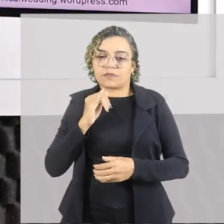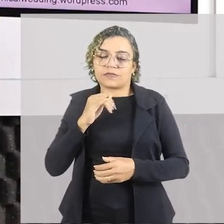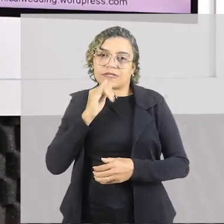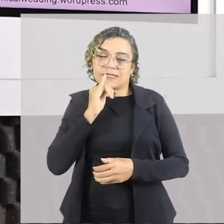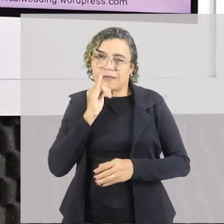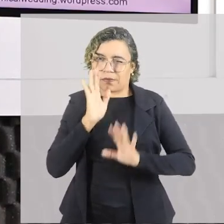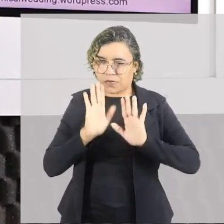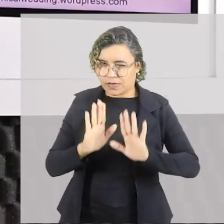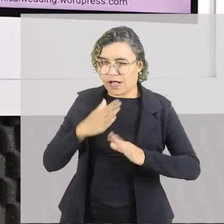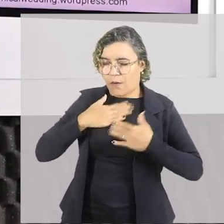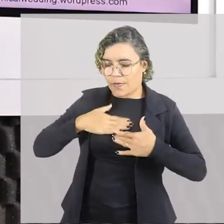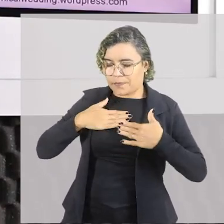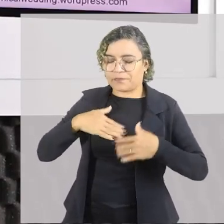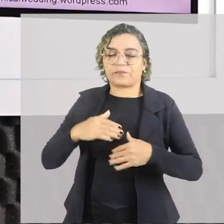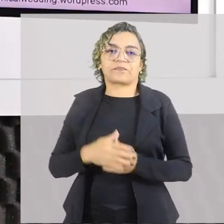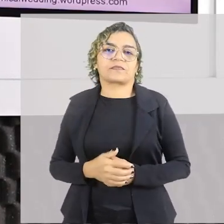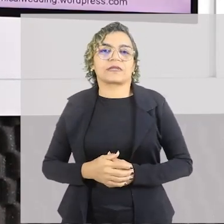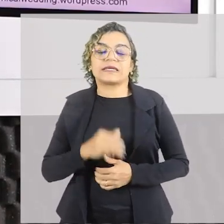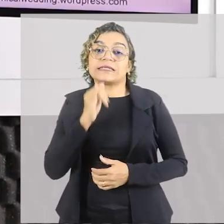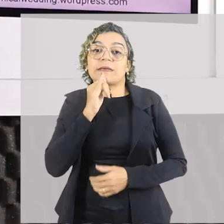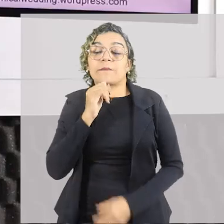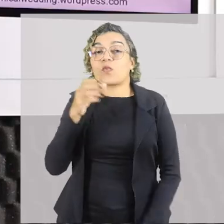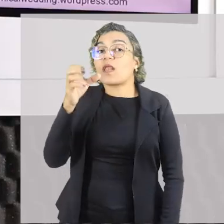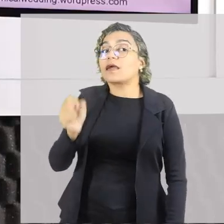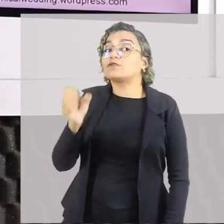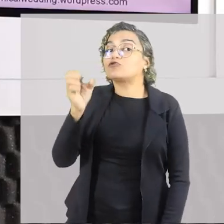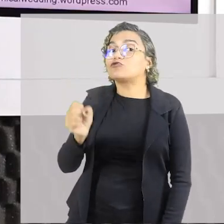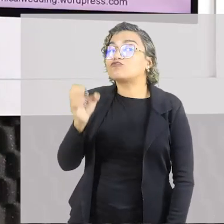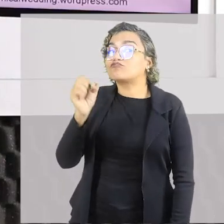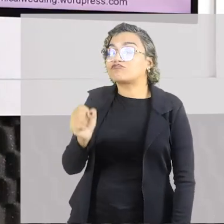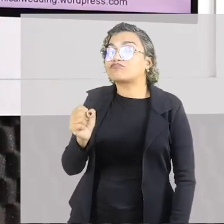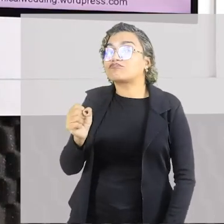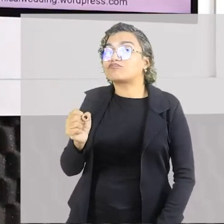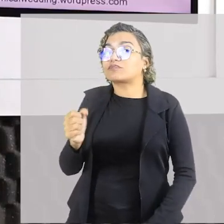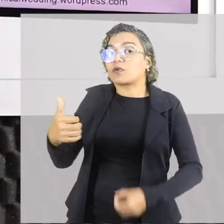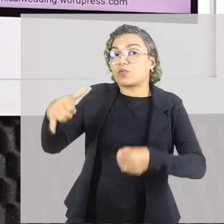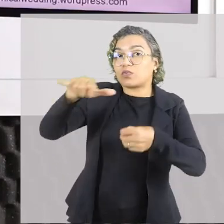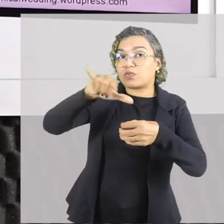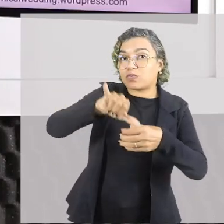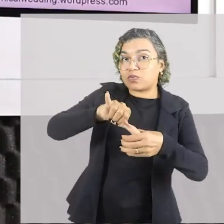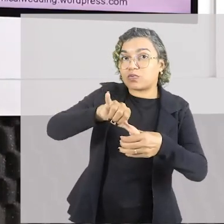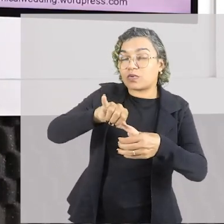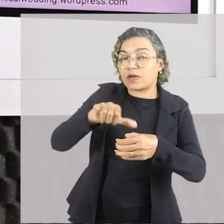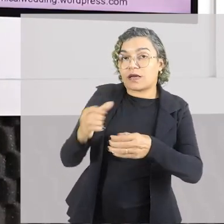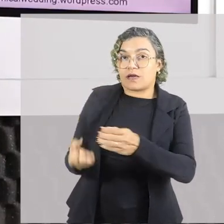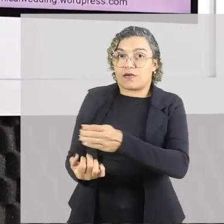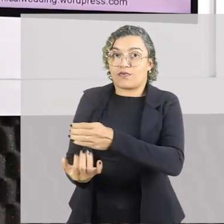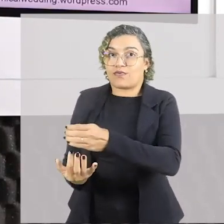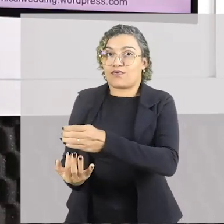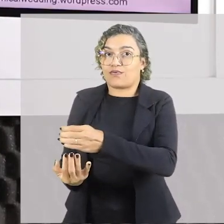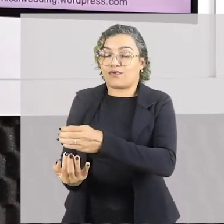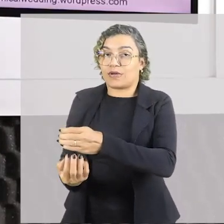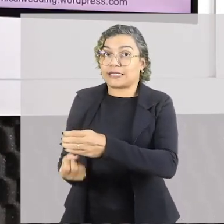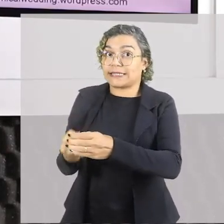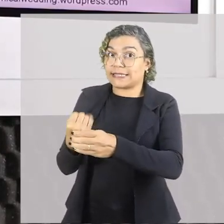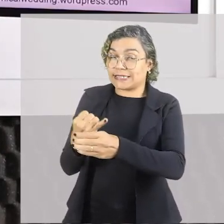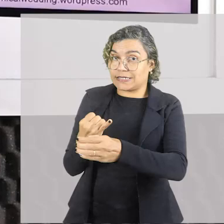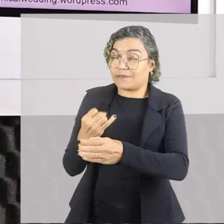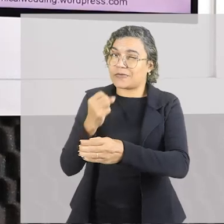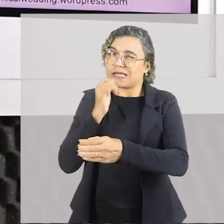vamos devagar. Pegou um leite e colocou esse leite para esquentar. Se por acaso